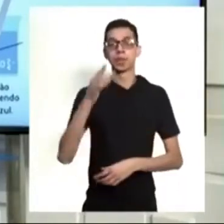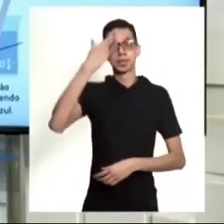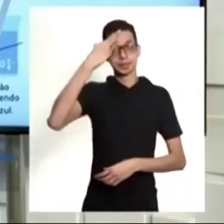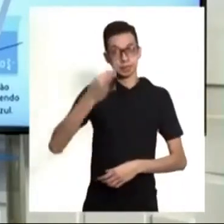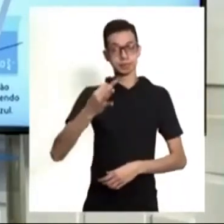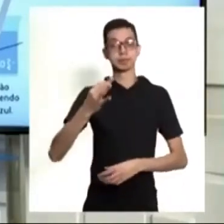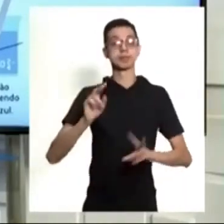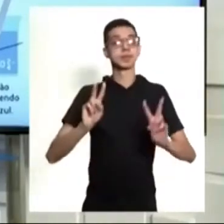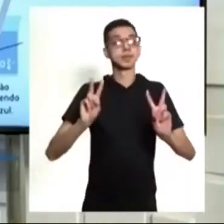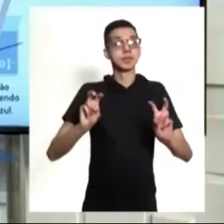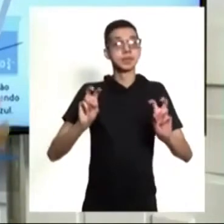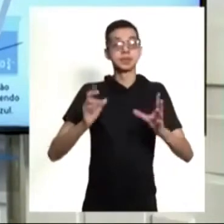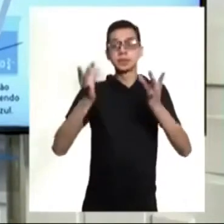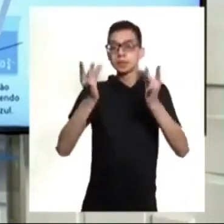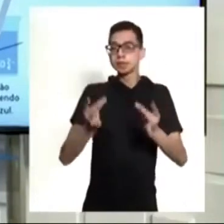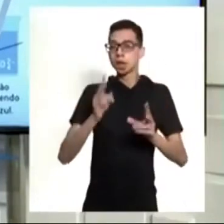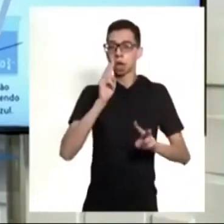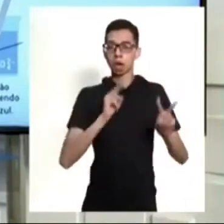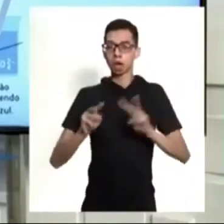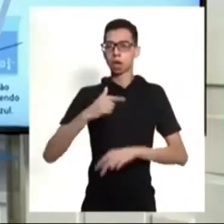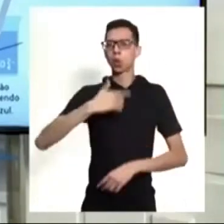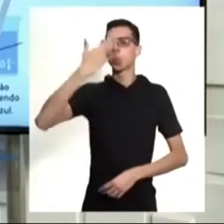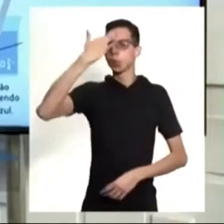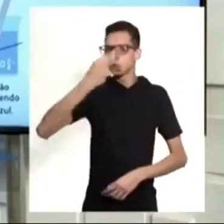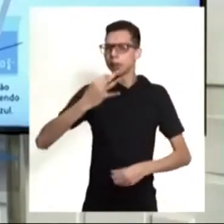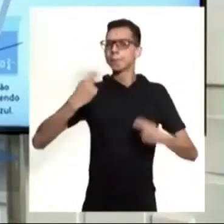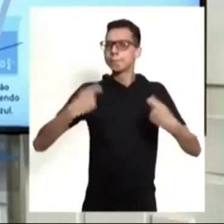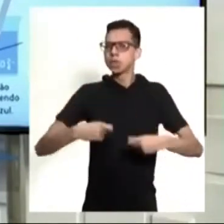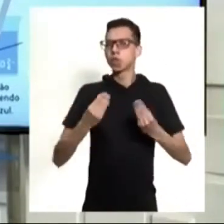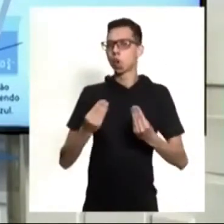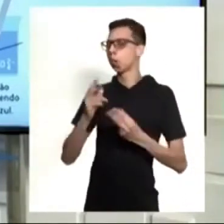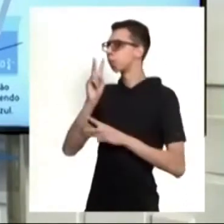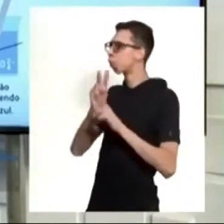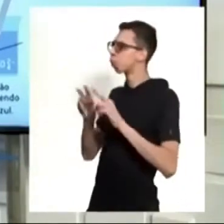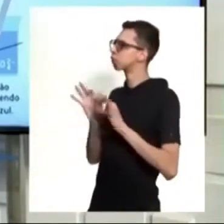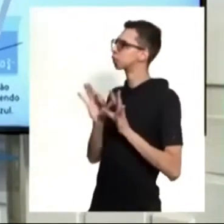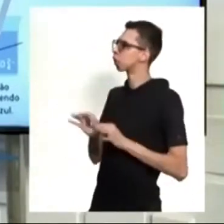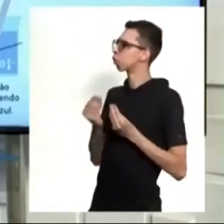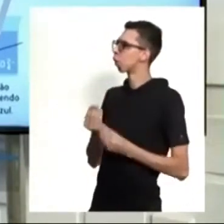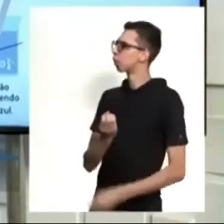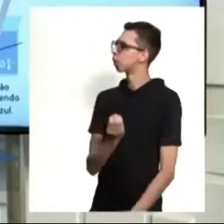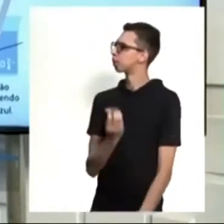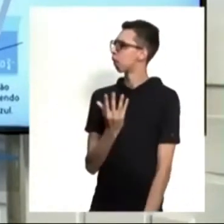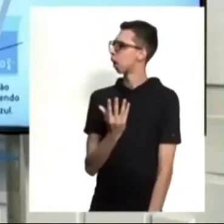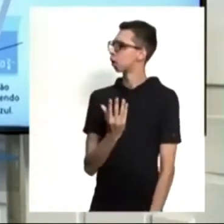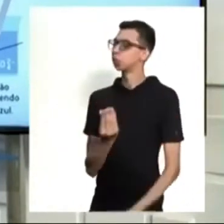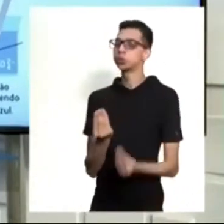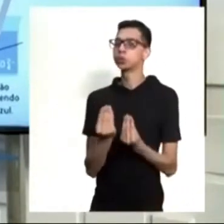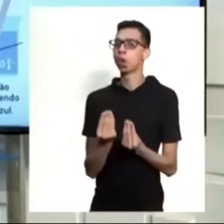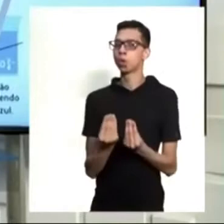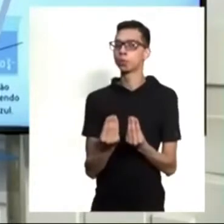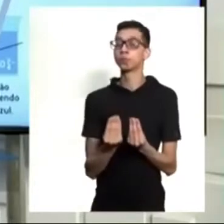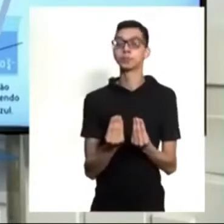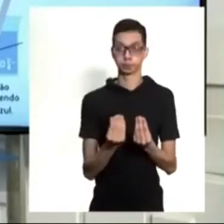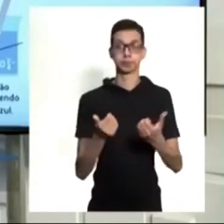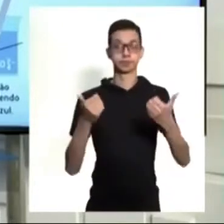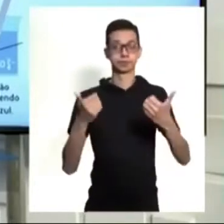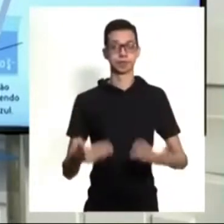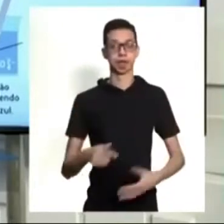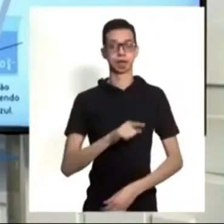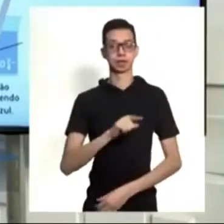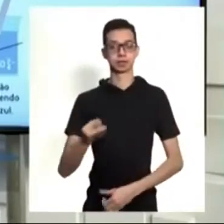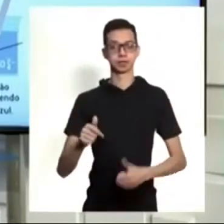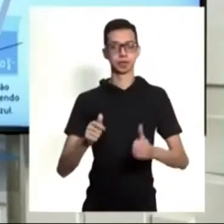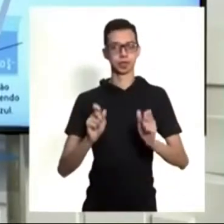desse processo para eu entender certinho o acendimento dessa lâmpada? Como é que funciona isso, Renner? Né? É o que eu vou te explicar agora na